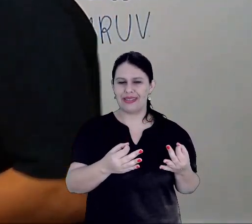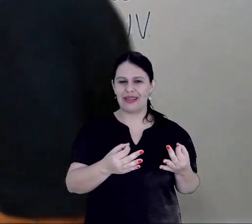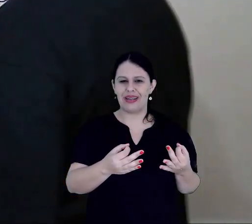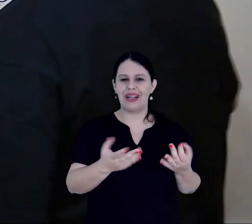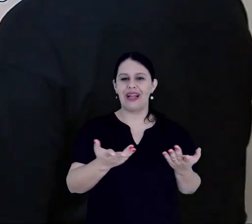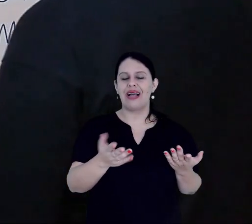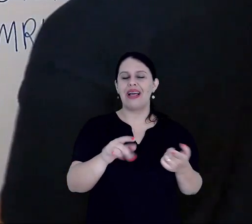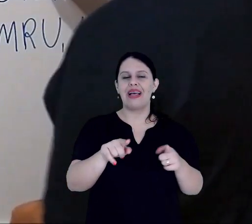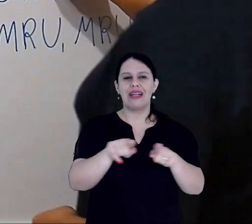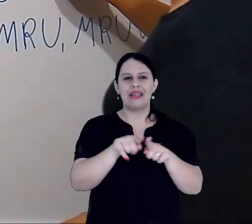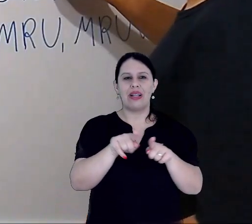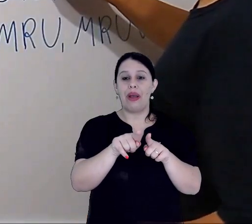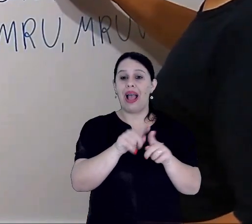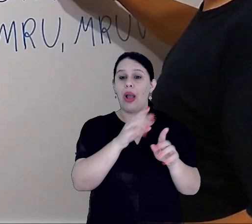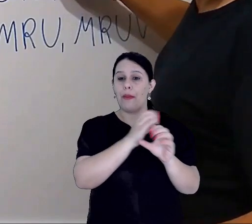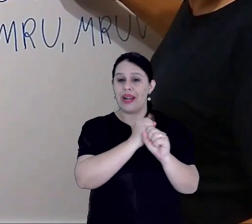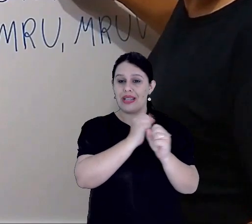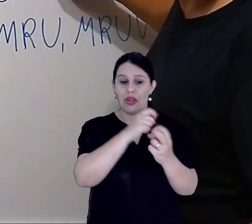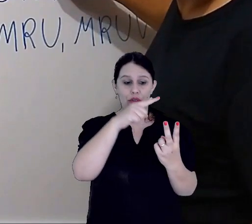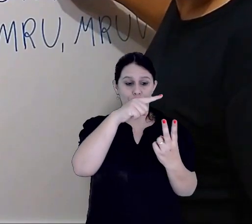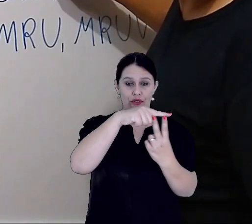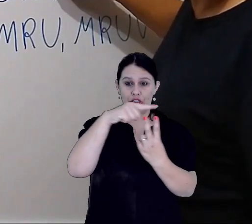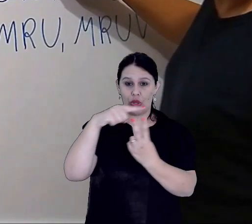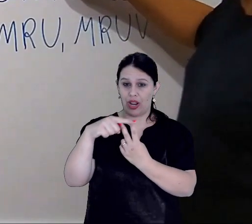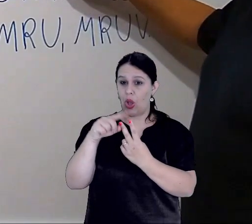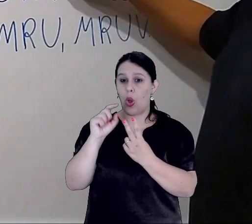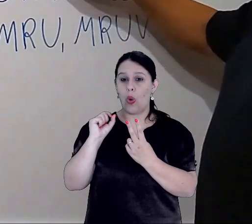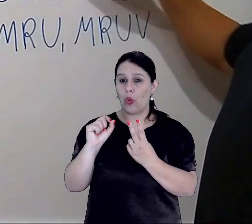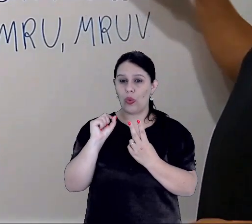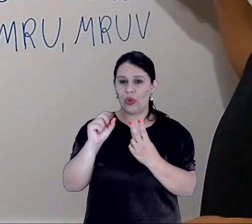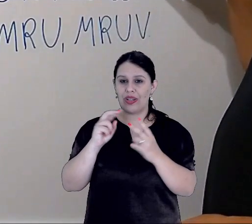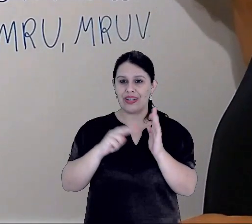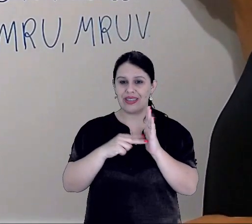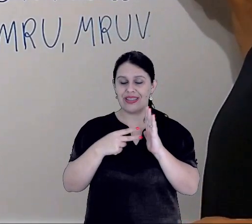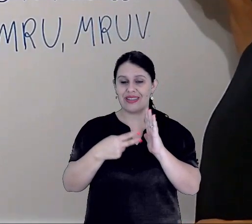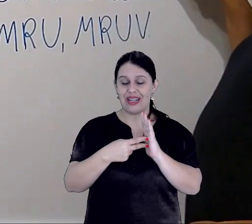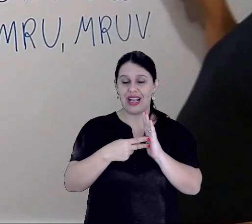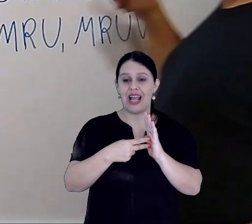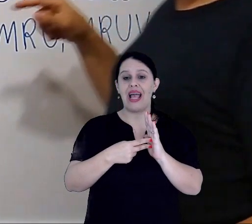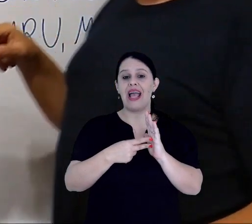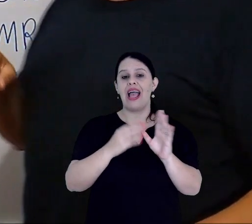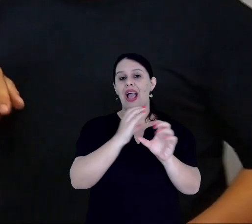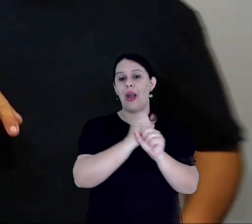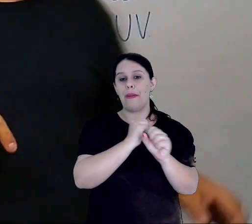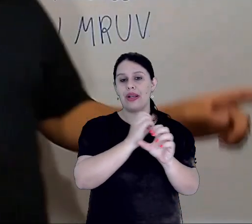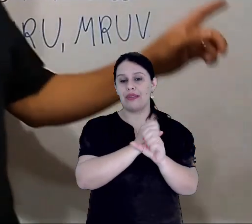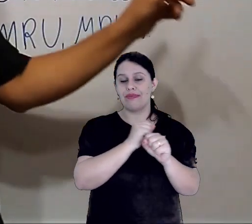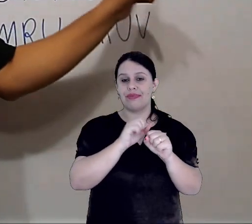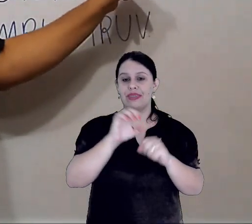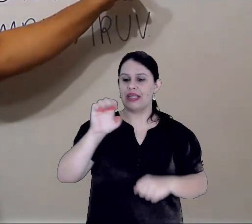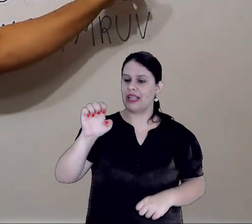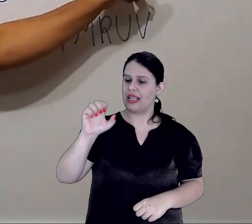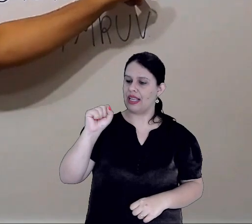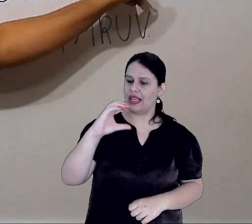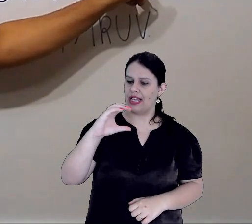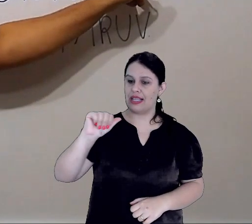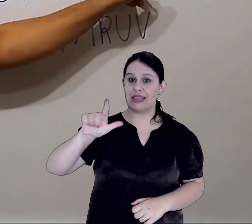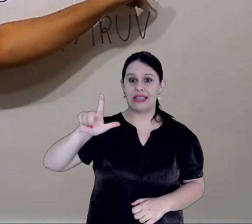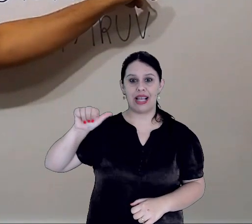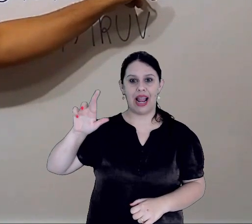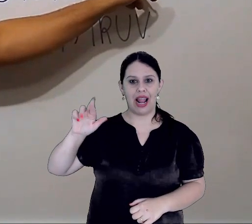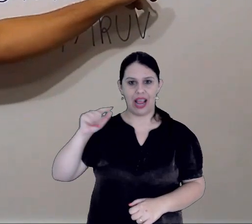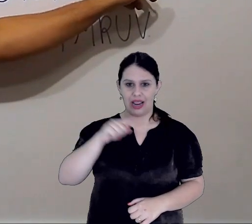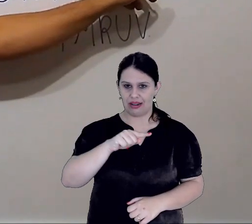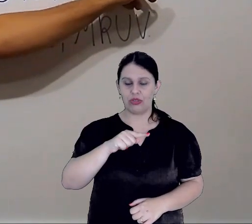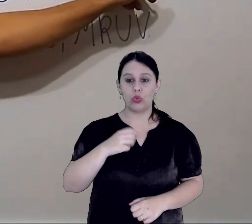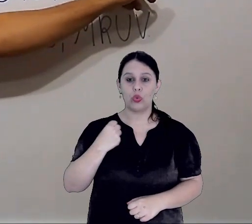operação vertorial é nada mais, nada menos que a operação escalar A